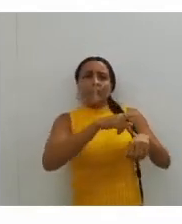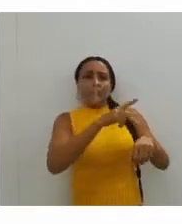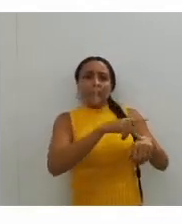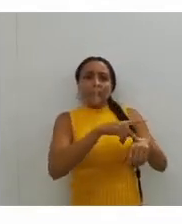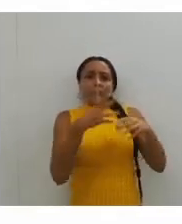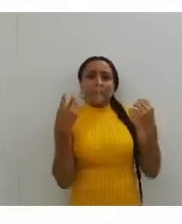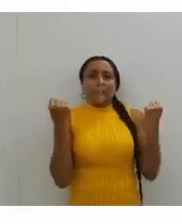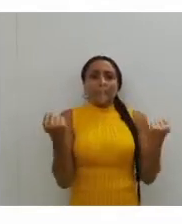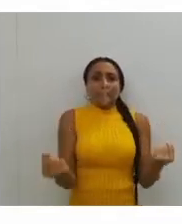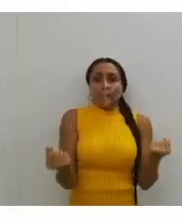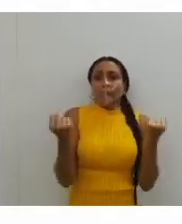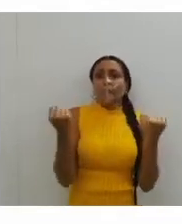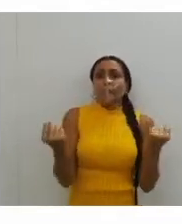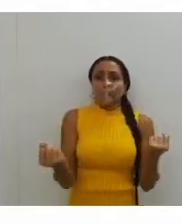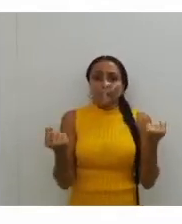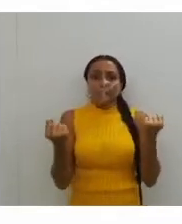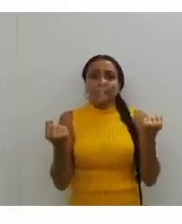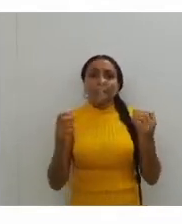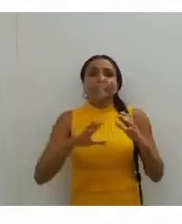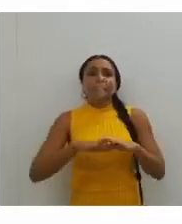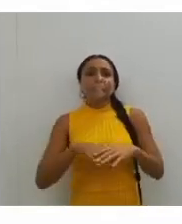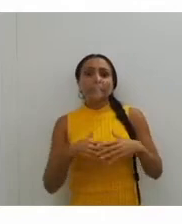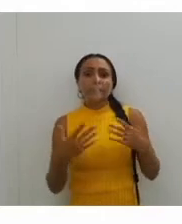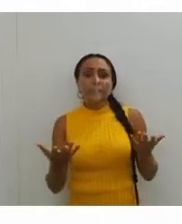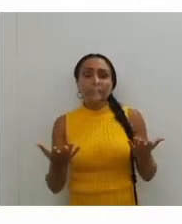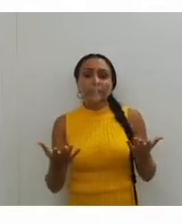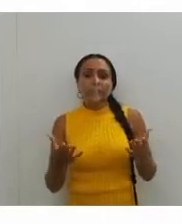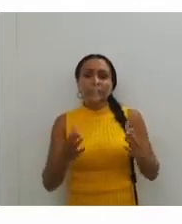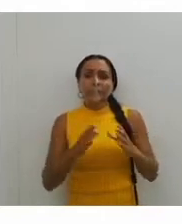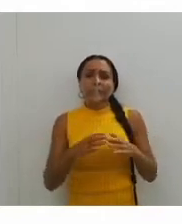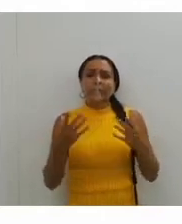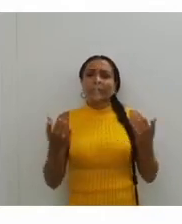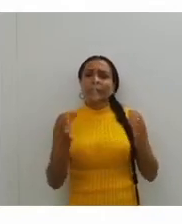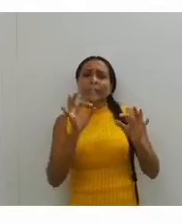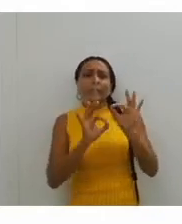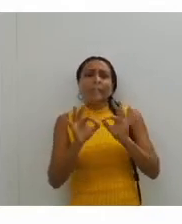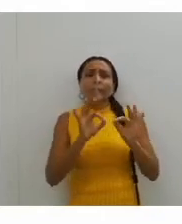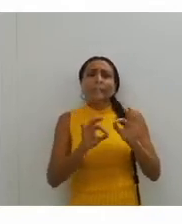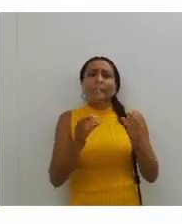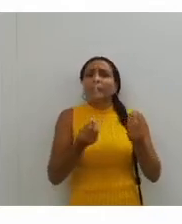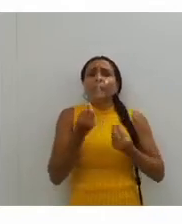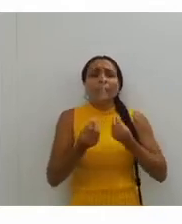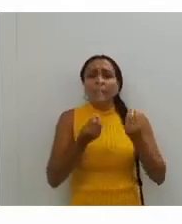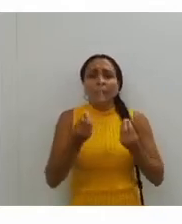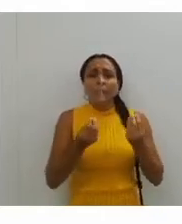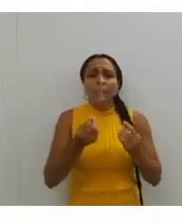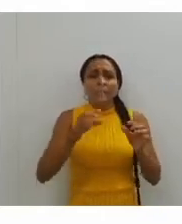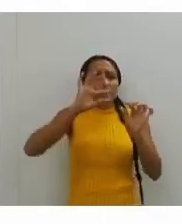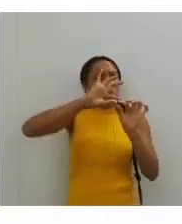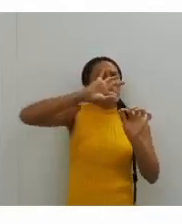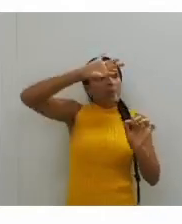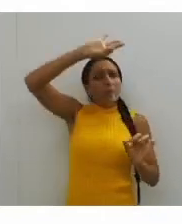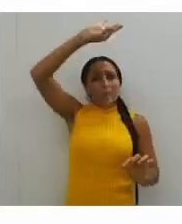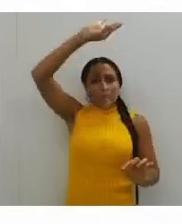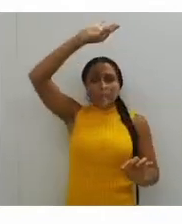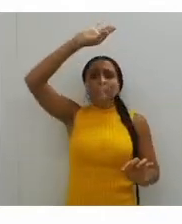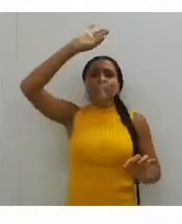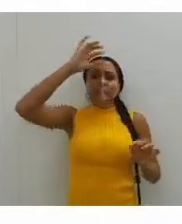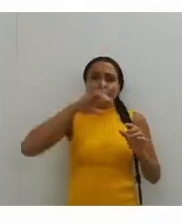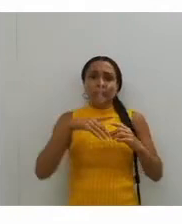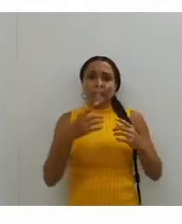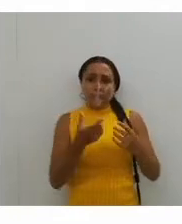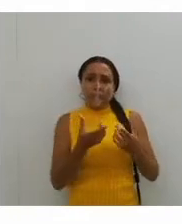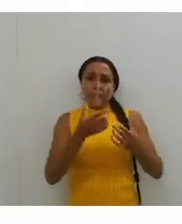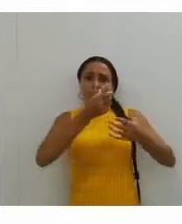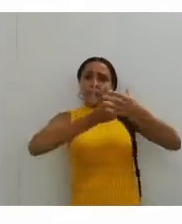muito enormes, grandes, então tiveram que inventar um jeito através de cordas, de polias, chamado polias